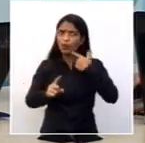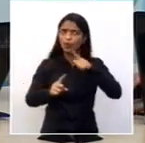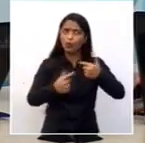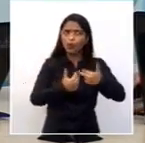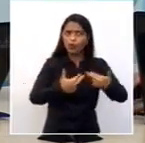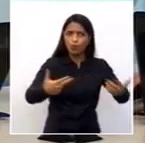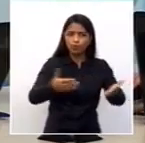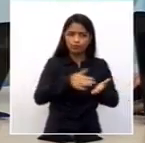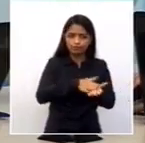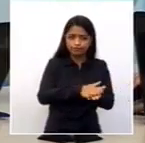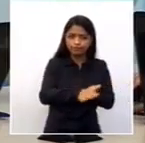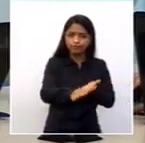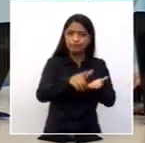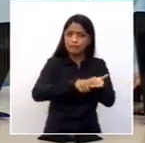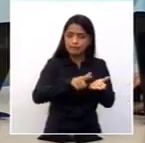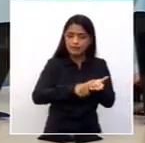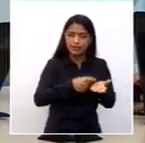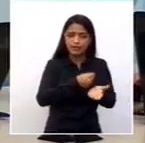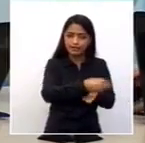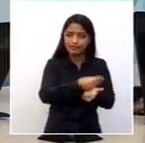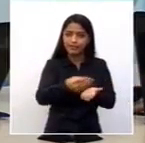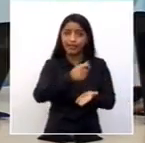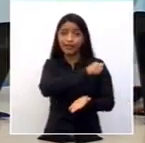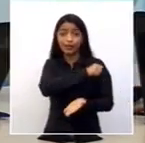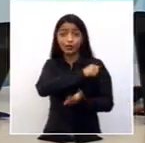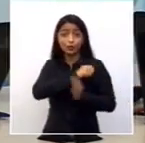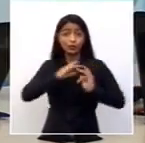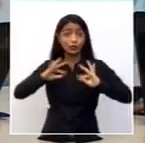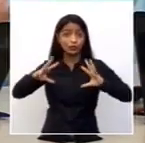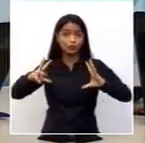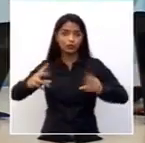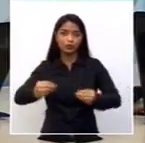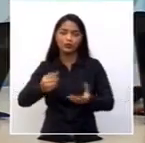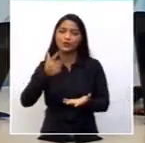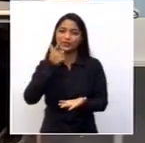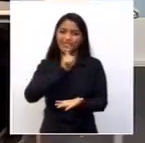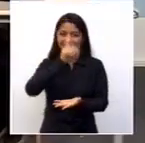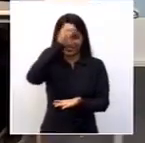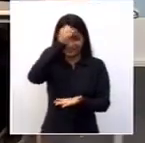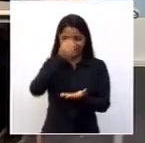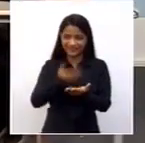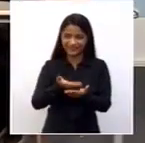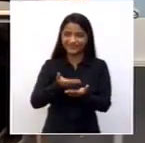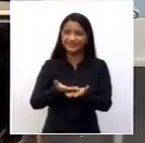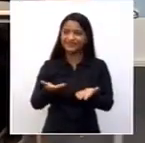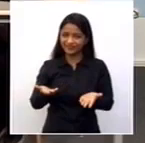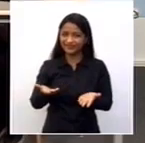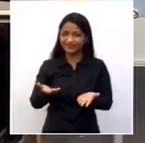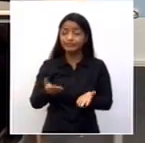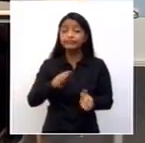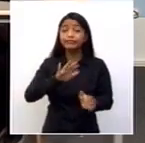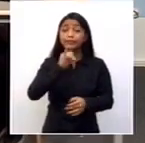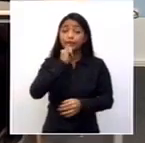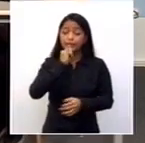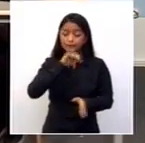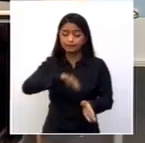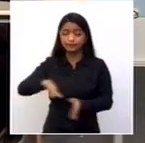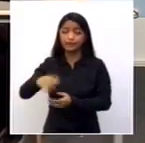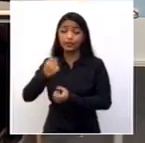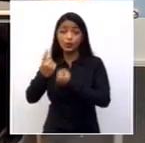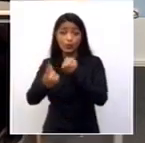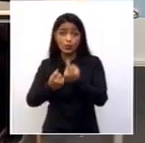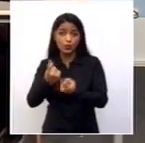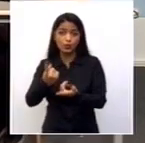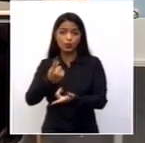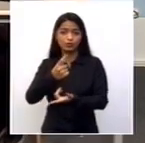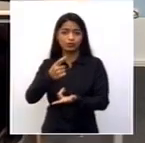número de alunos. Por exemplo, a gente tem realidades em que nem existe o acesso, né? Por exemplo,